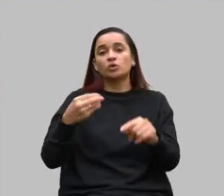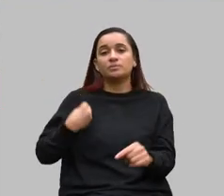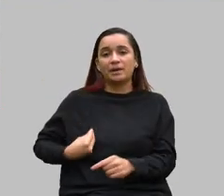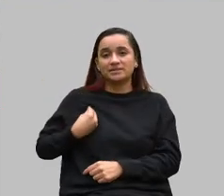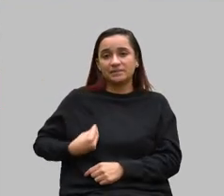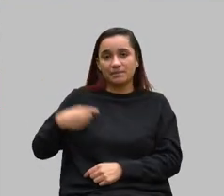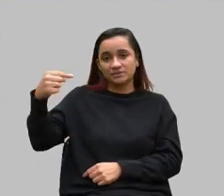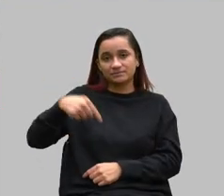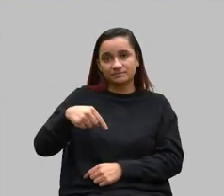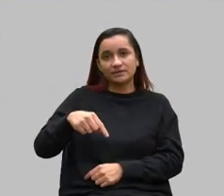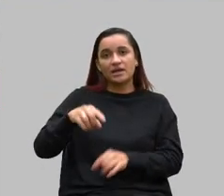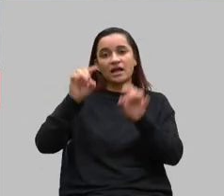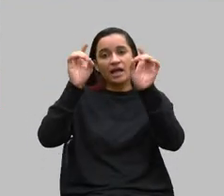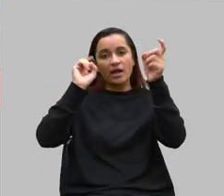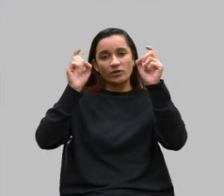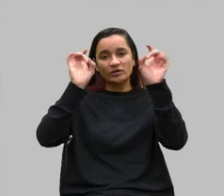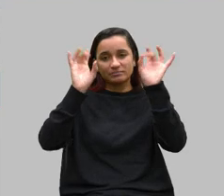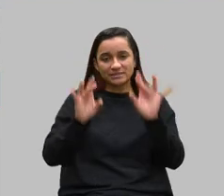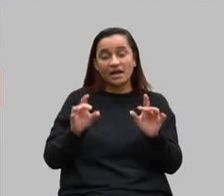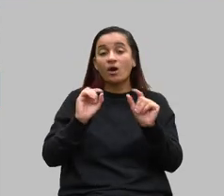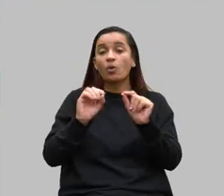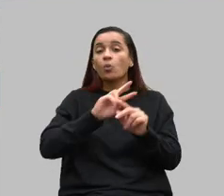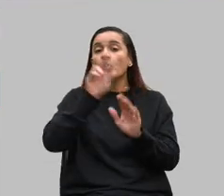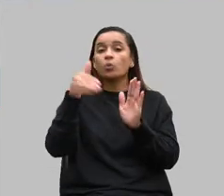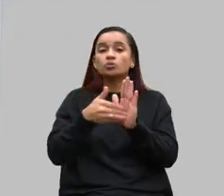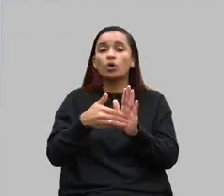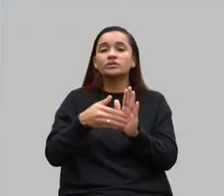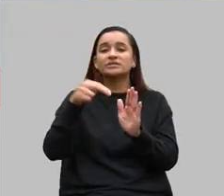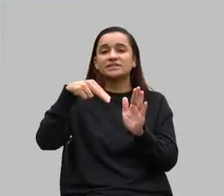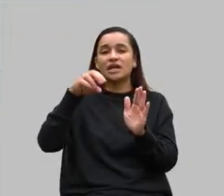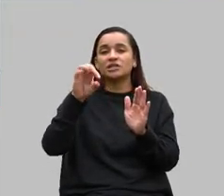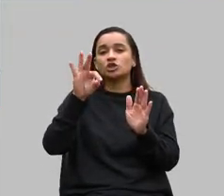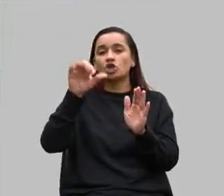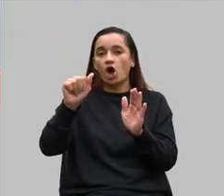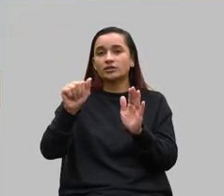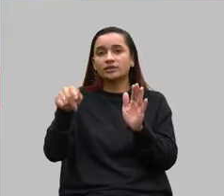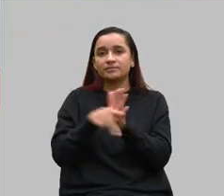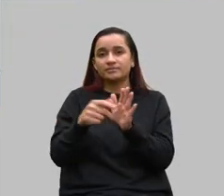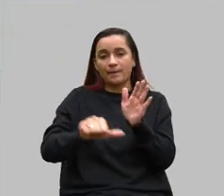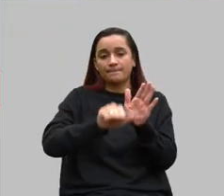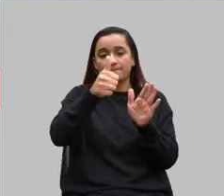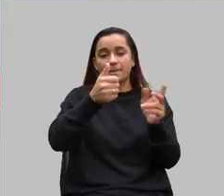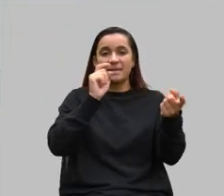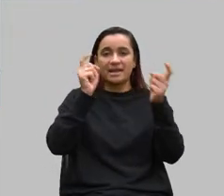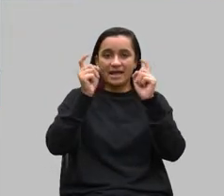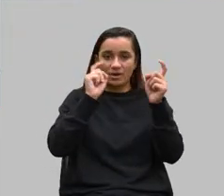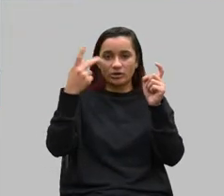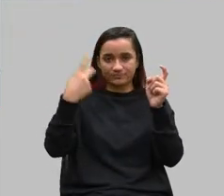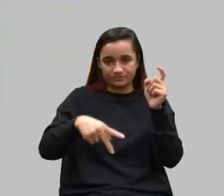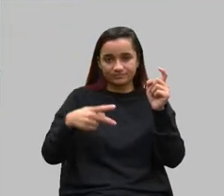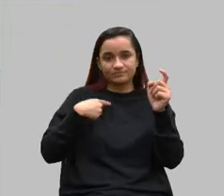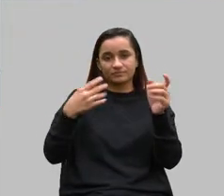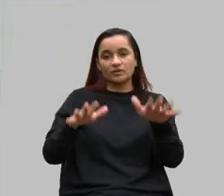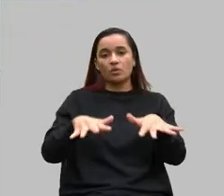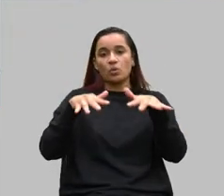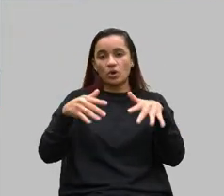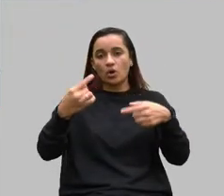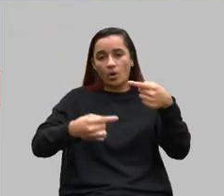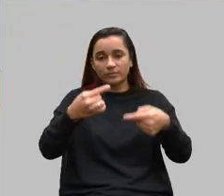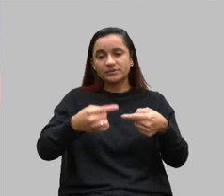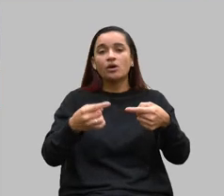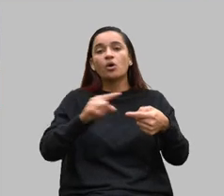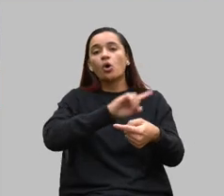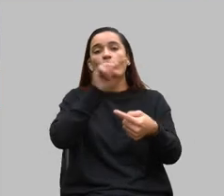à reunião especial as notas taquigráficas da primeira reunião especial dessa comissão que teve por finalidade